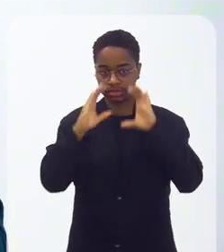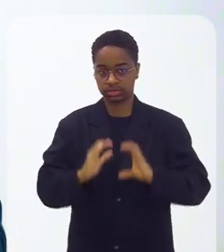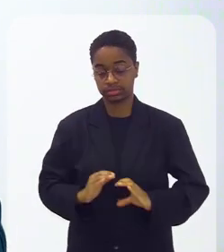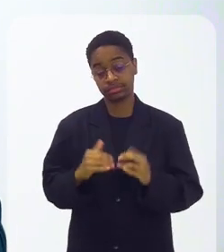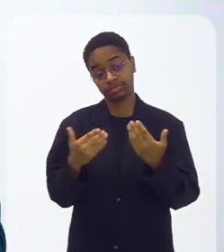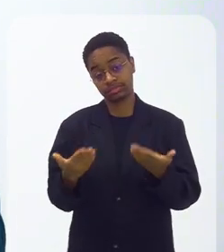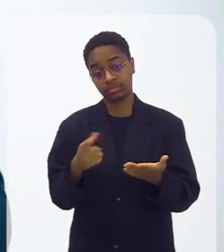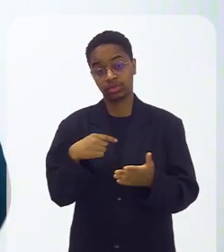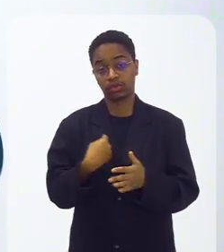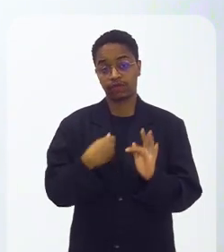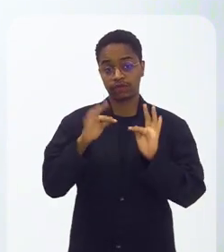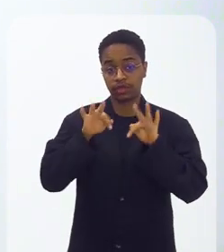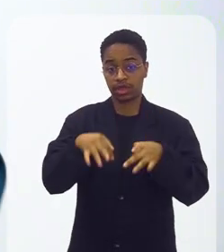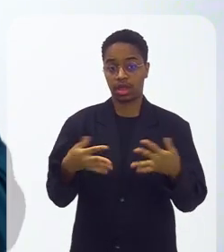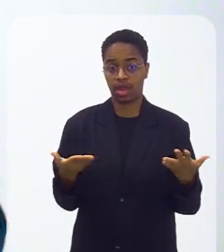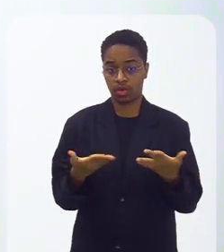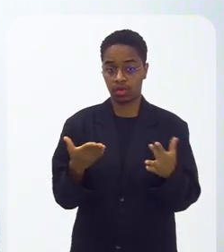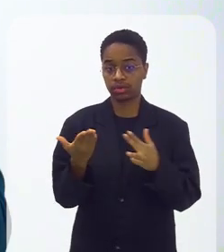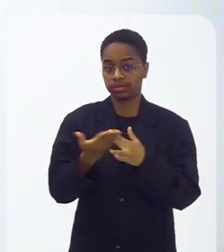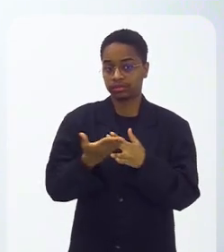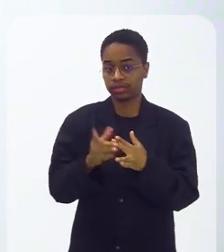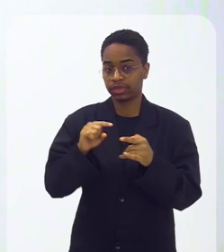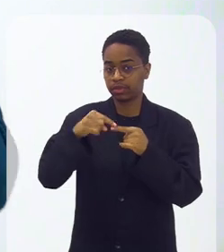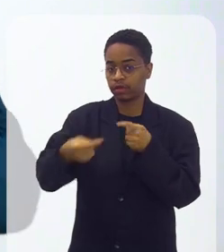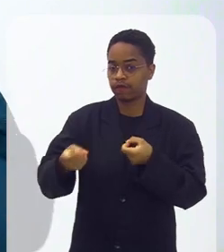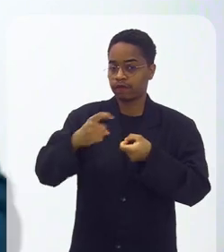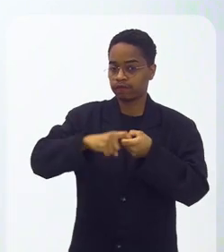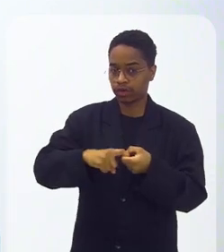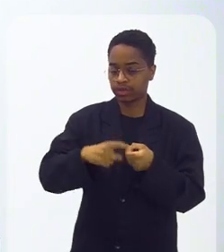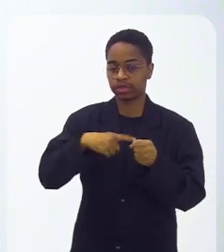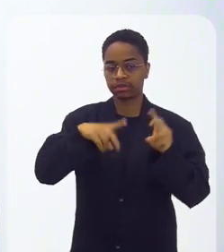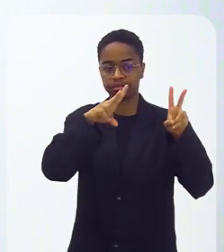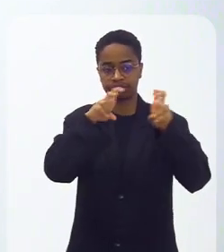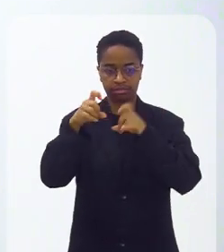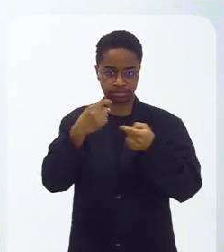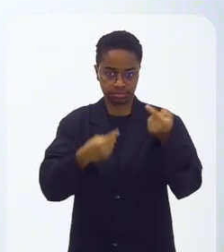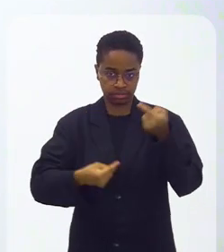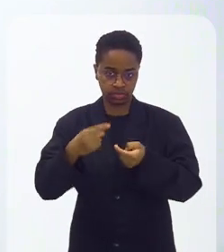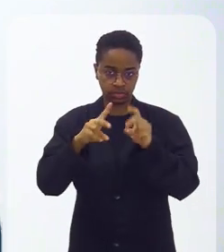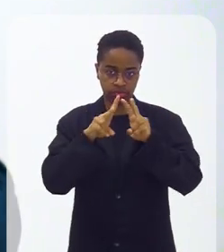nossa cidadania. Então, vamos encerrando o primeiro bloco, voltamos já já com mais